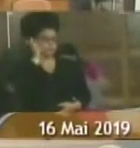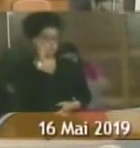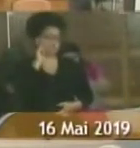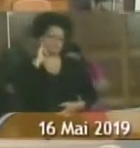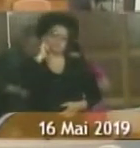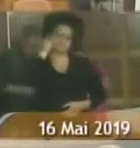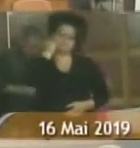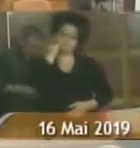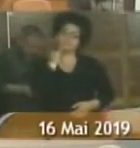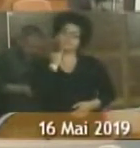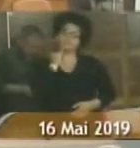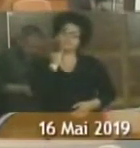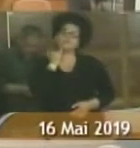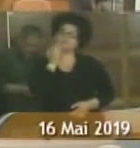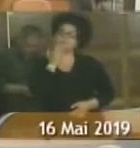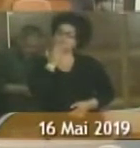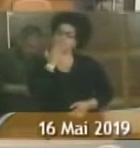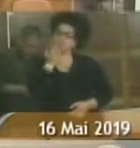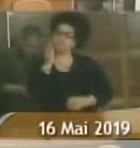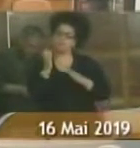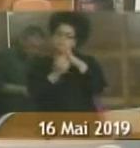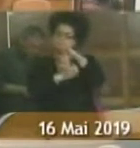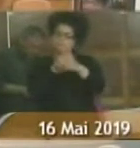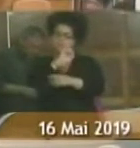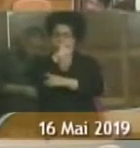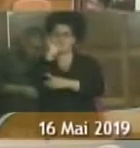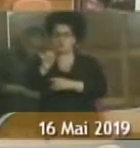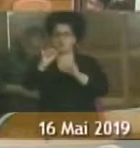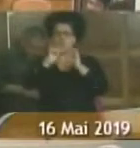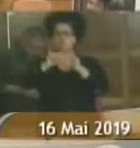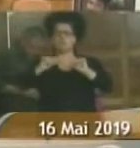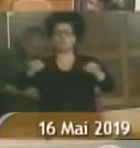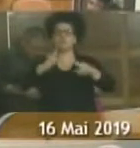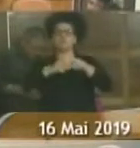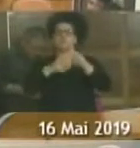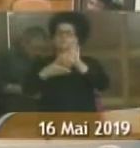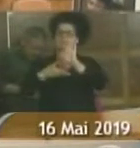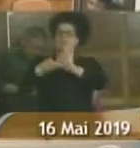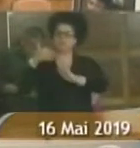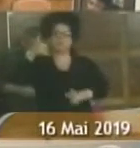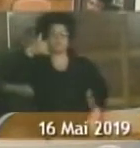Jane Rosali Veiga, solicitando à empresa de telefonia Oi que informe o motivo da retirada dos